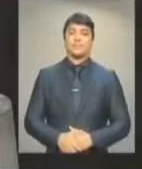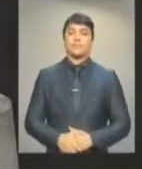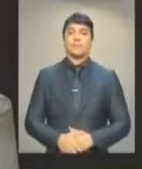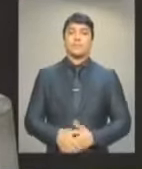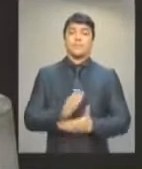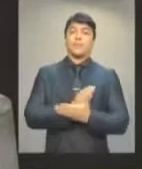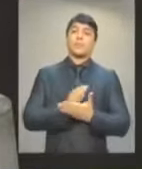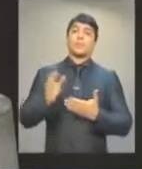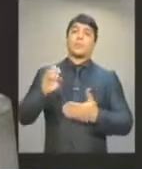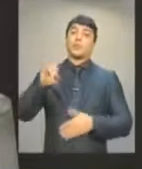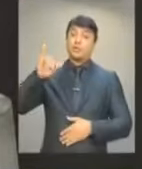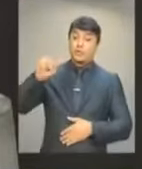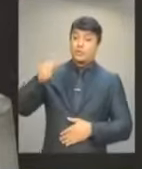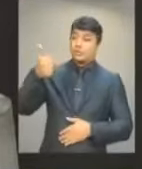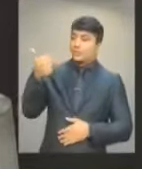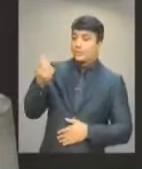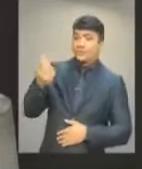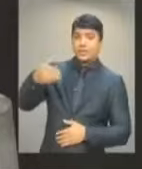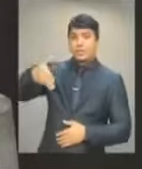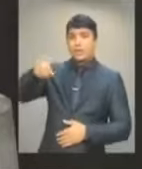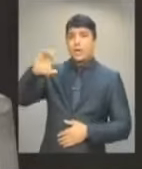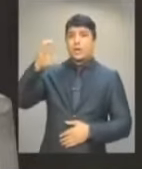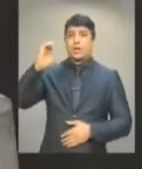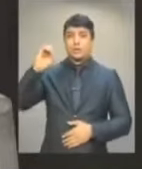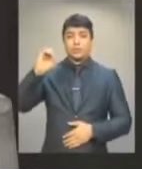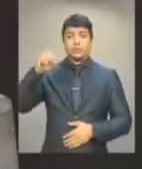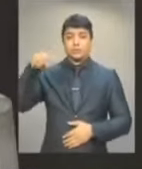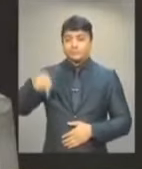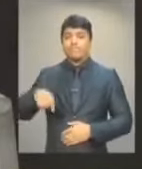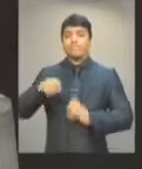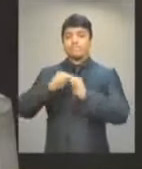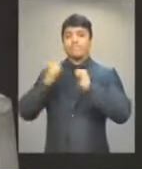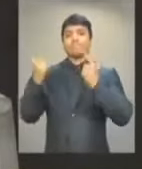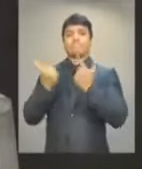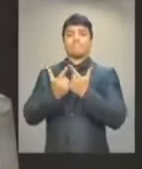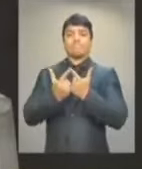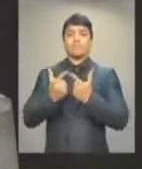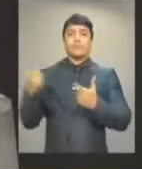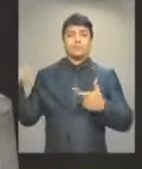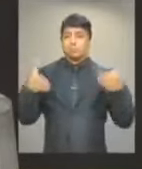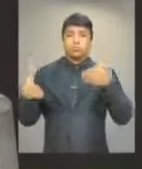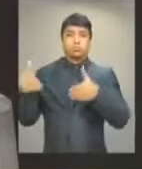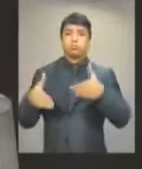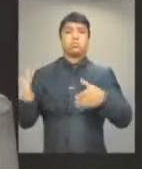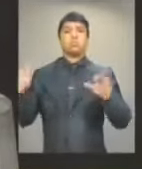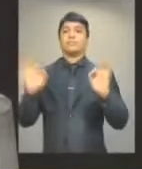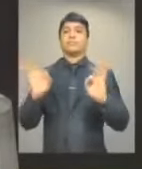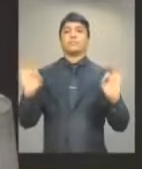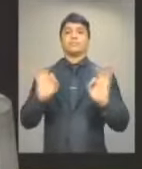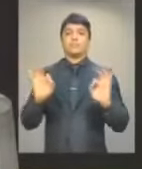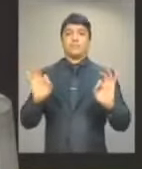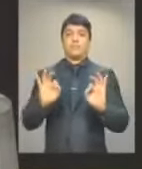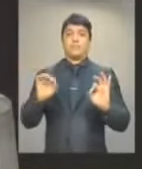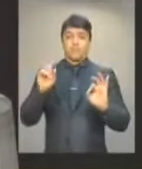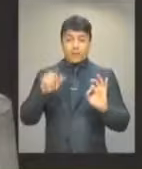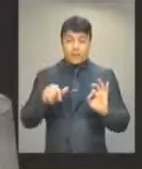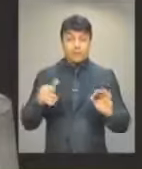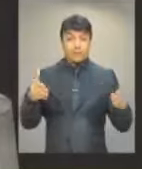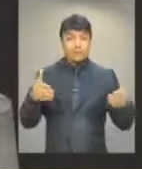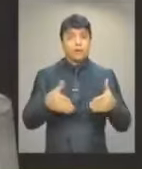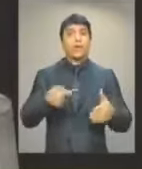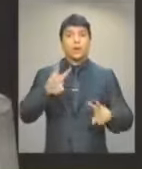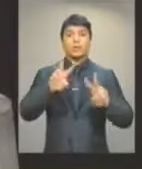Desde o dia 16 de março que esse plenário não era ocupado com as funções